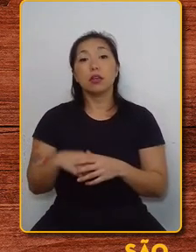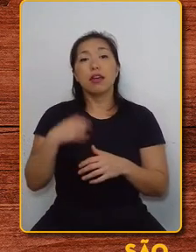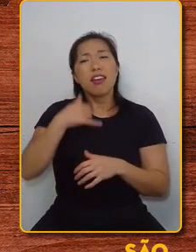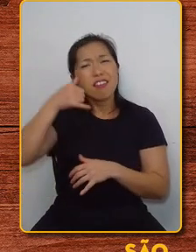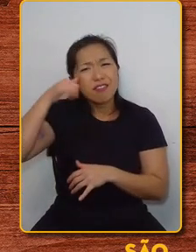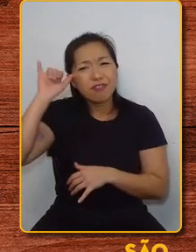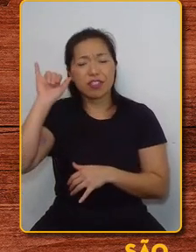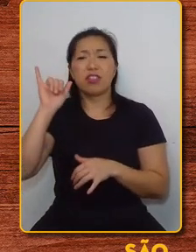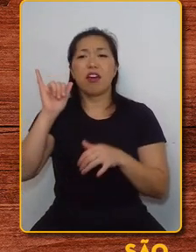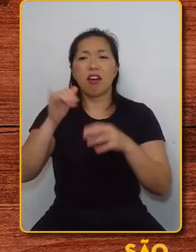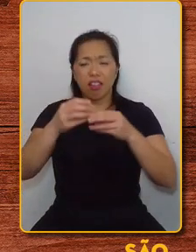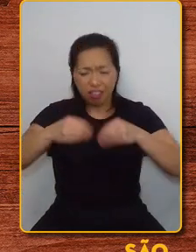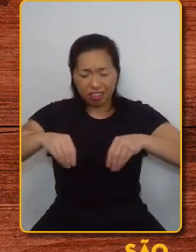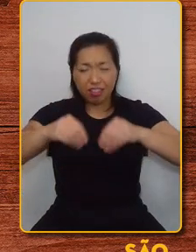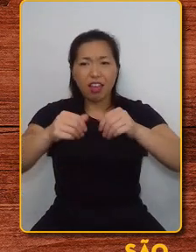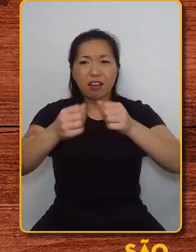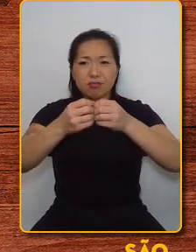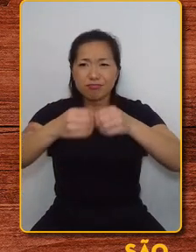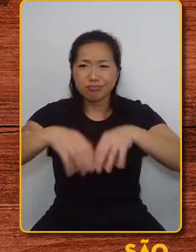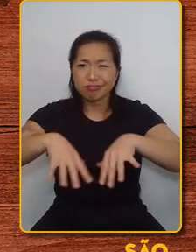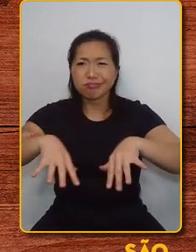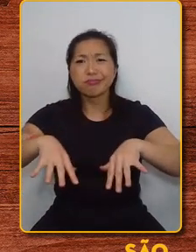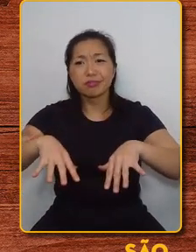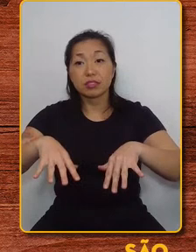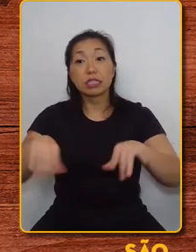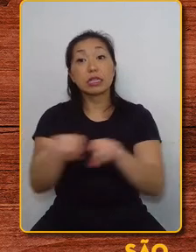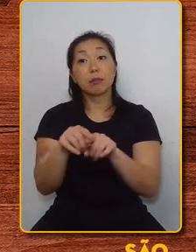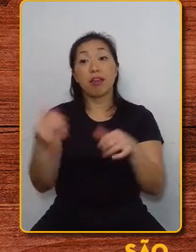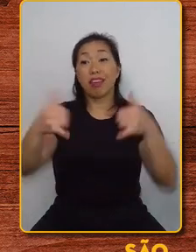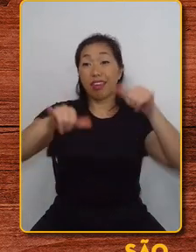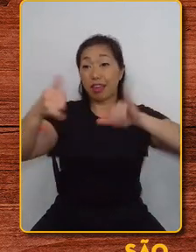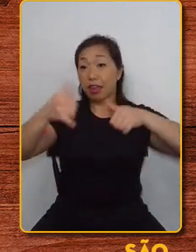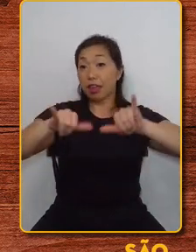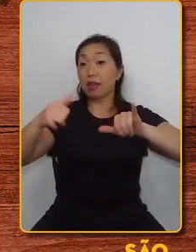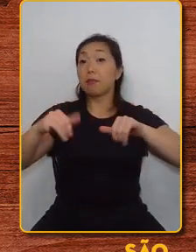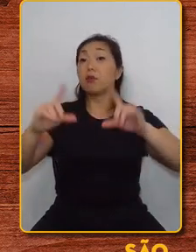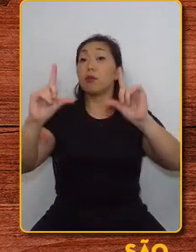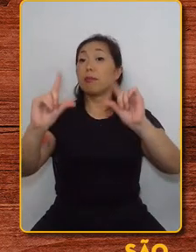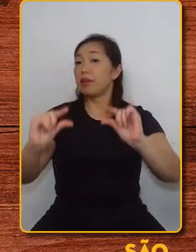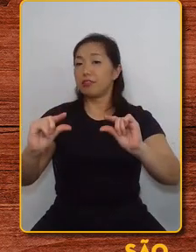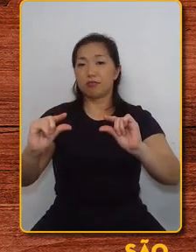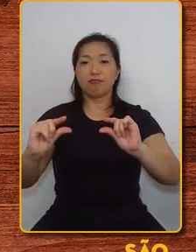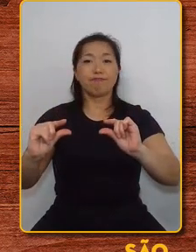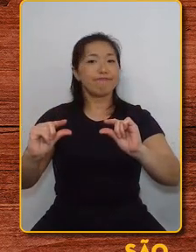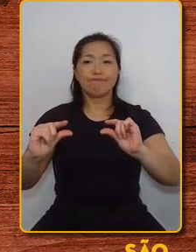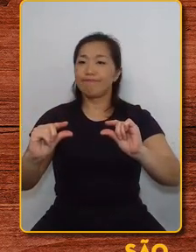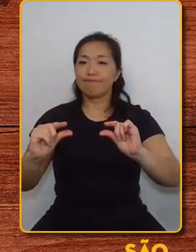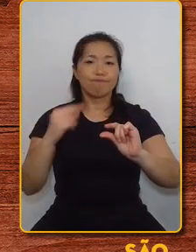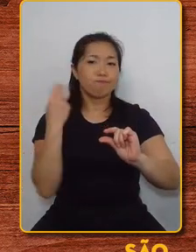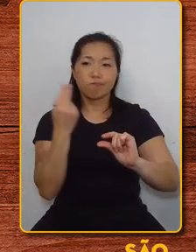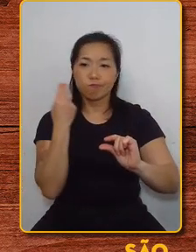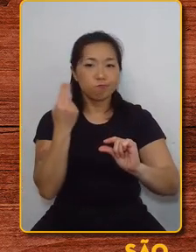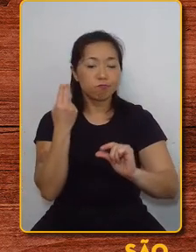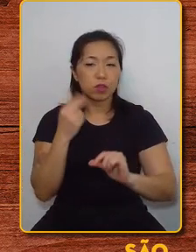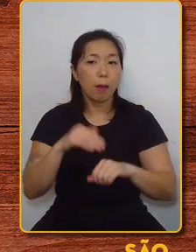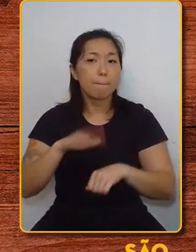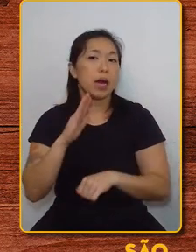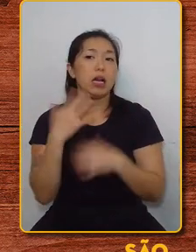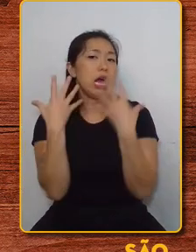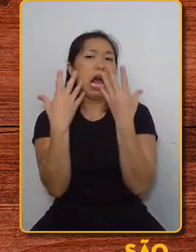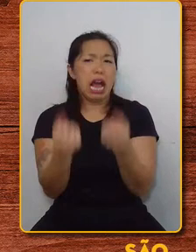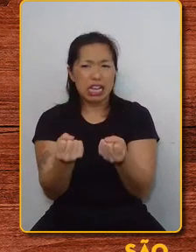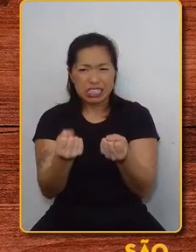dos agrotóxicos, né? Quer dizer, não podemos mais continuar aceitando esses níveis de tolerância ao uso